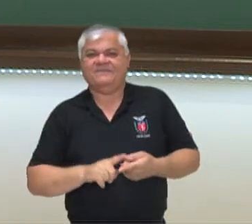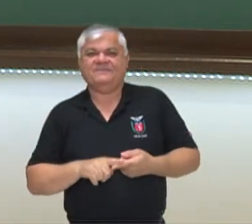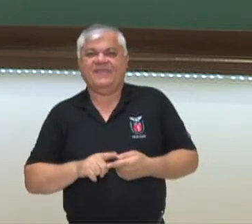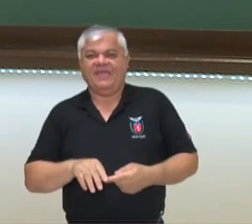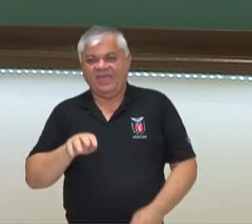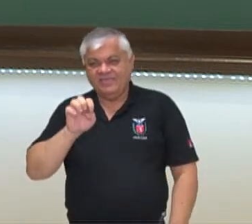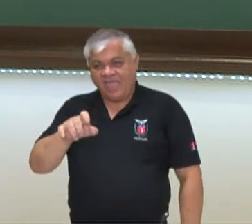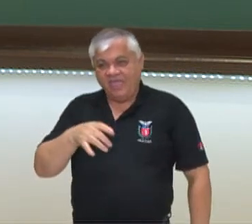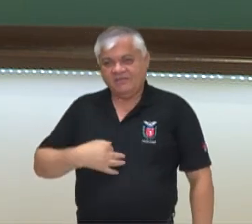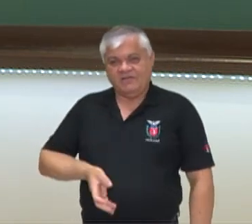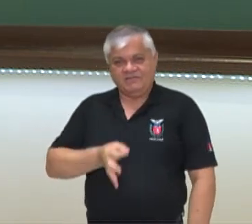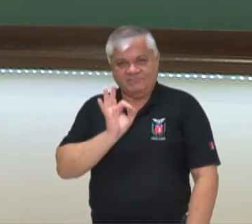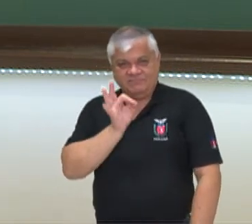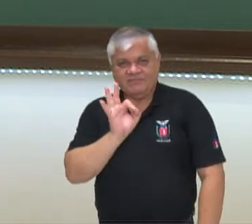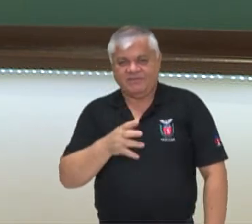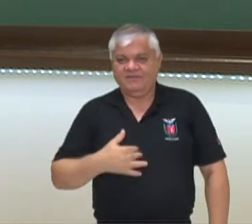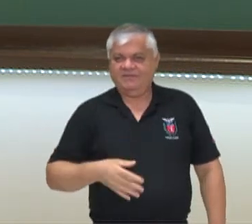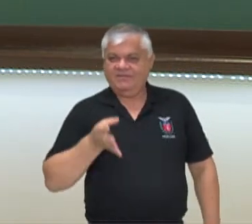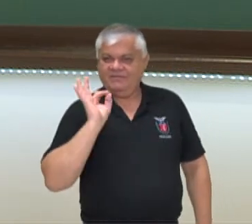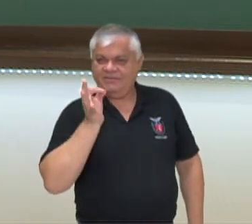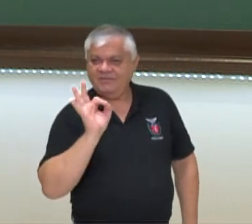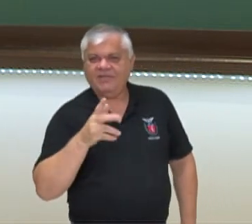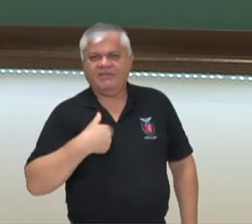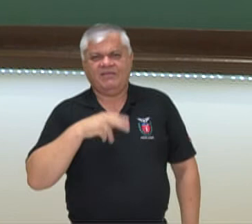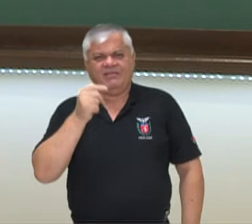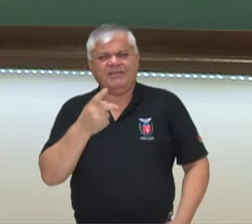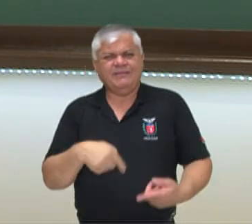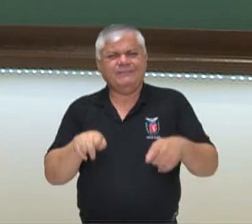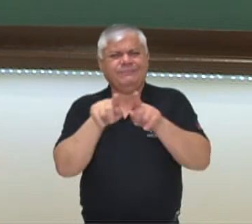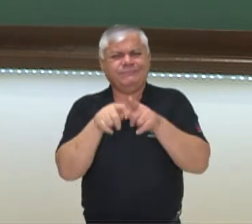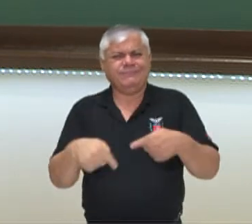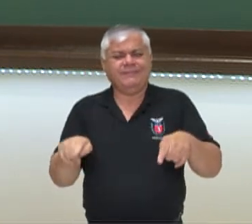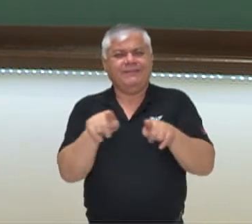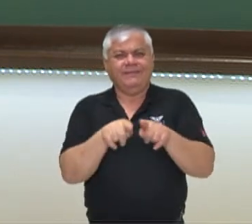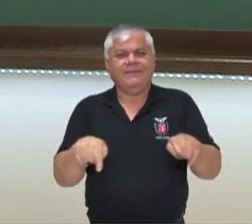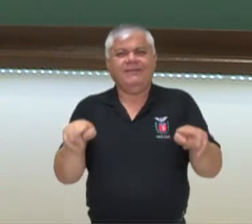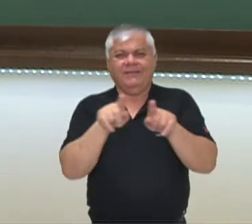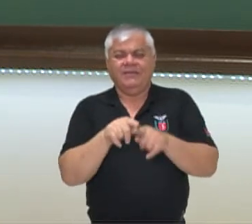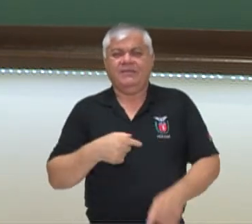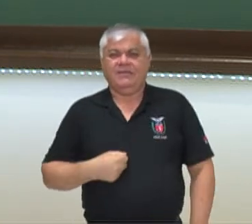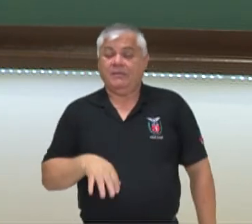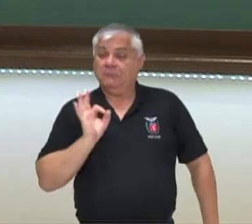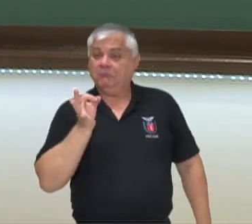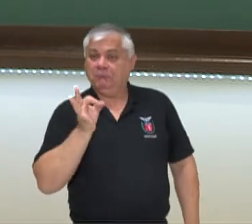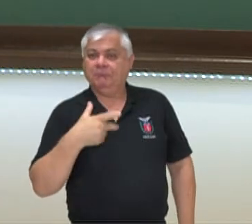de linguagem a gente evita no nosso discurso, deixa ele mais claro para que as pessoas